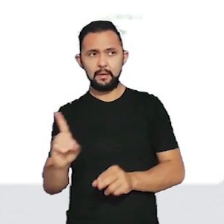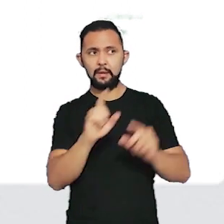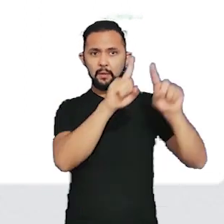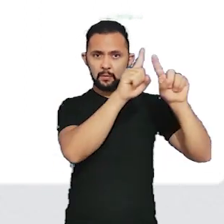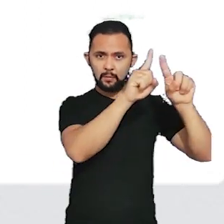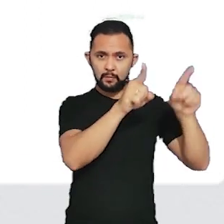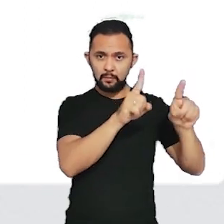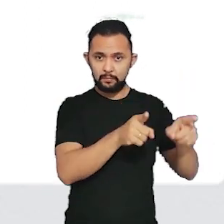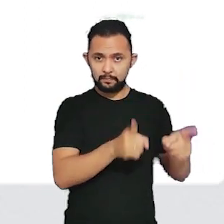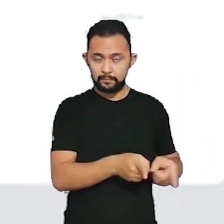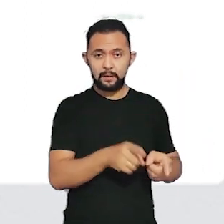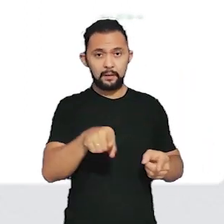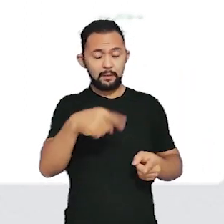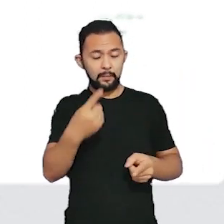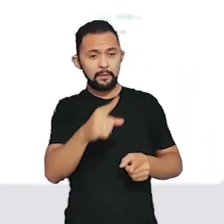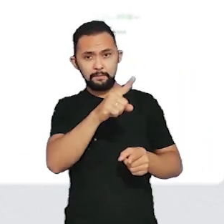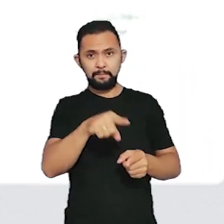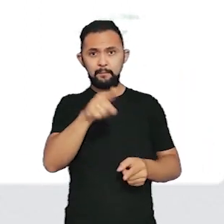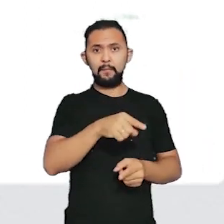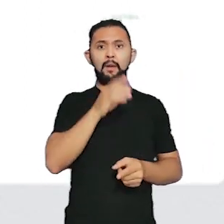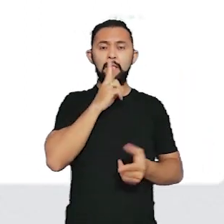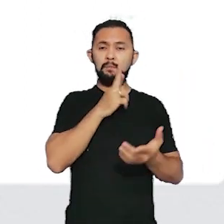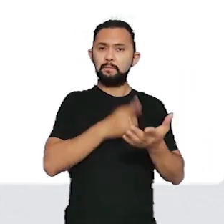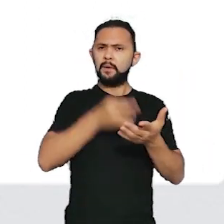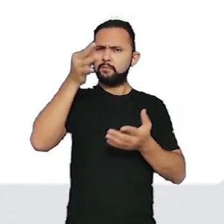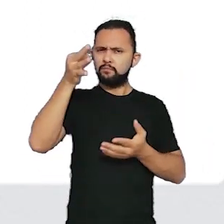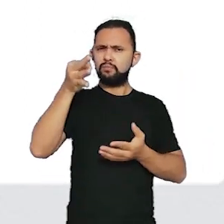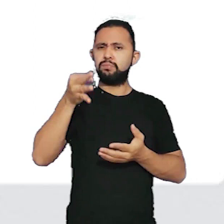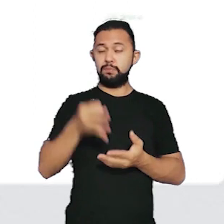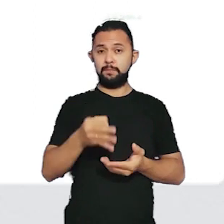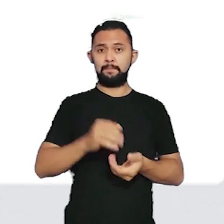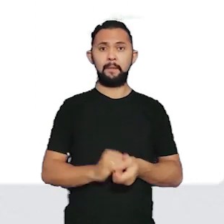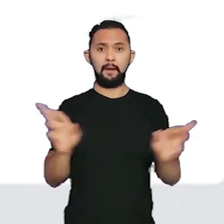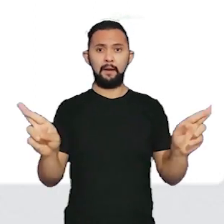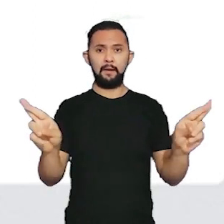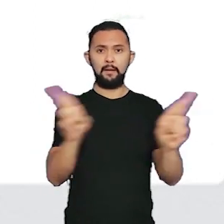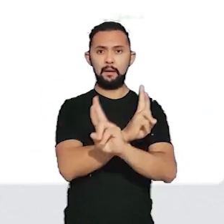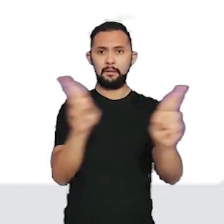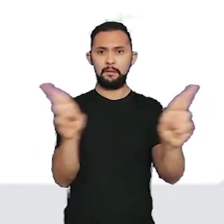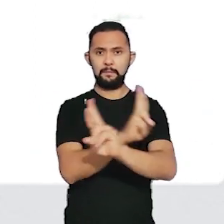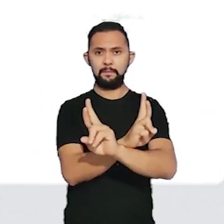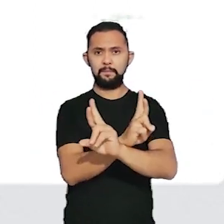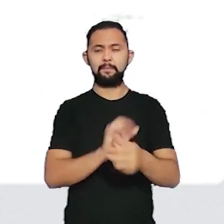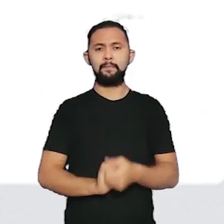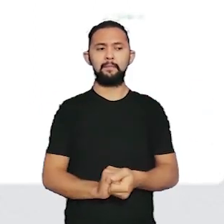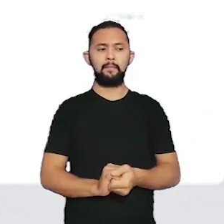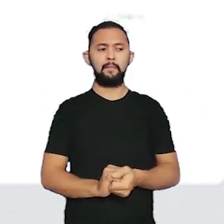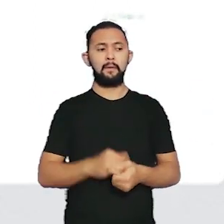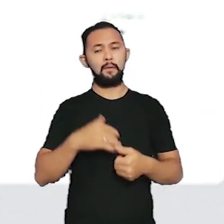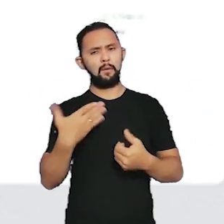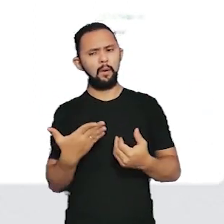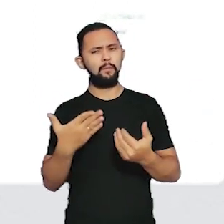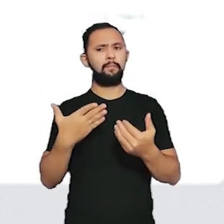números completam corretamente a segunda coluna. Então, eu vou fazer a relação lá, se eu tenho ideia de causa,